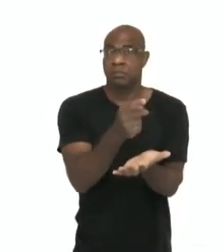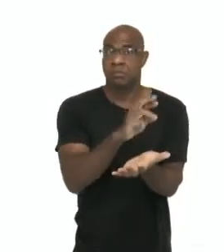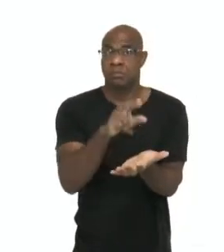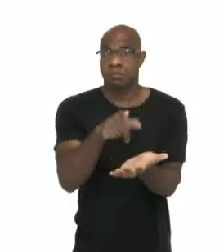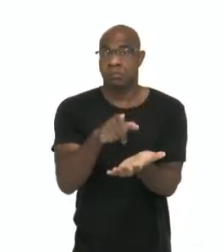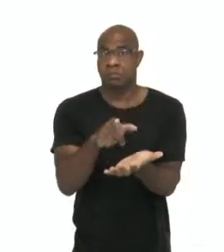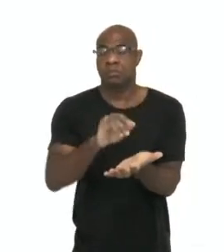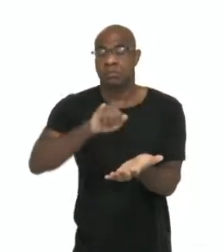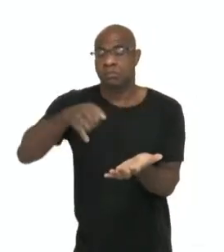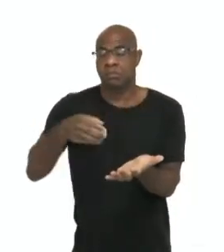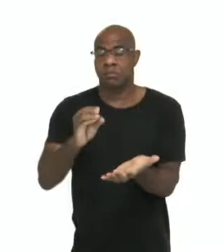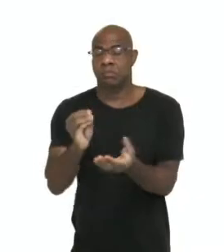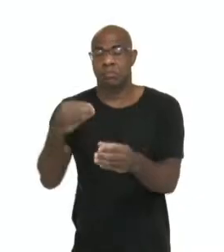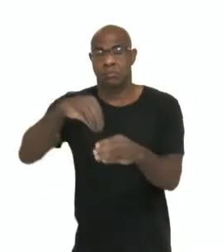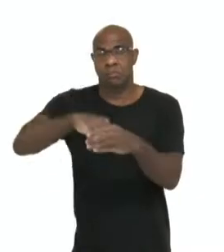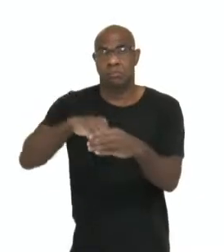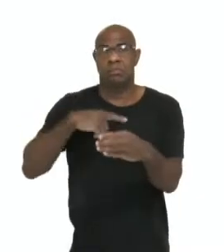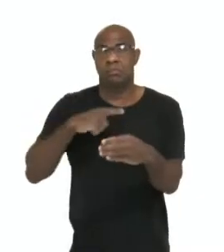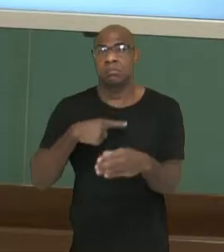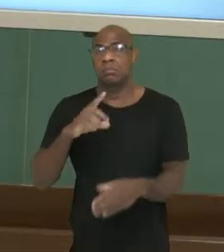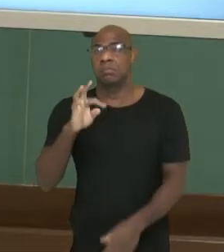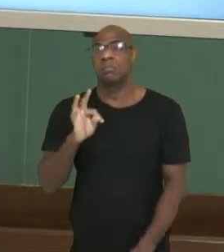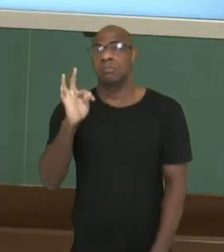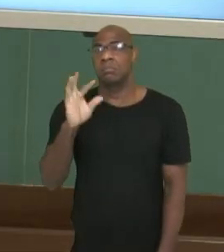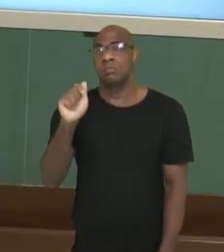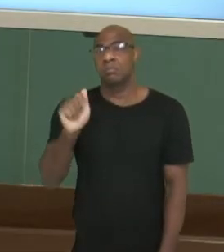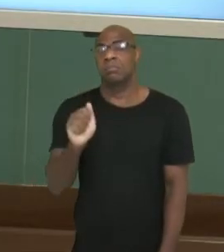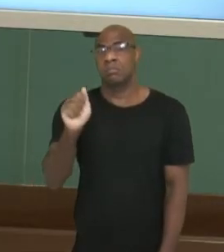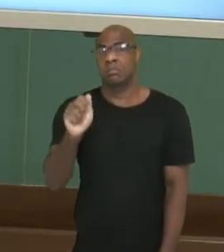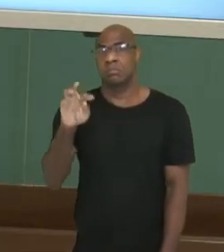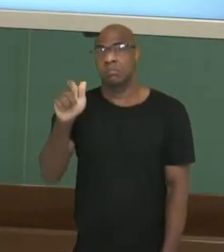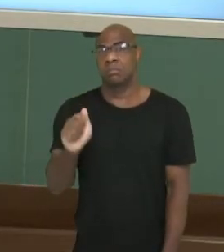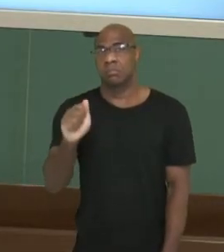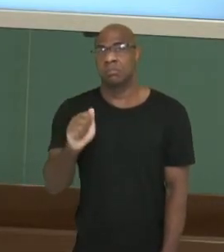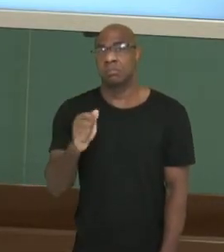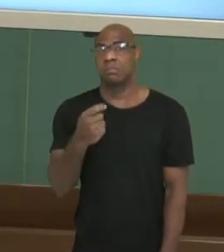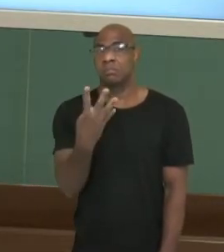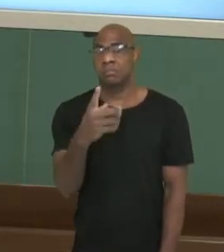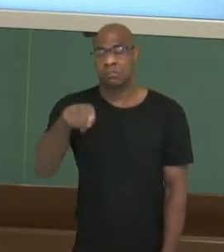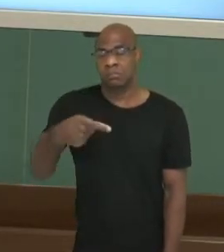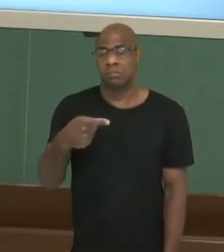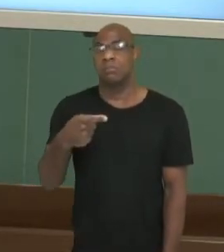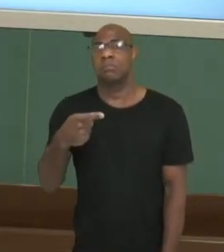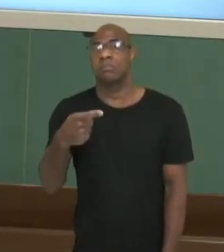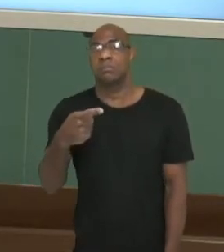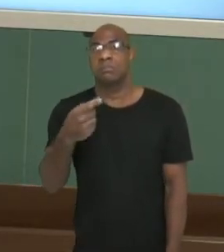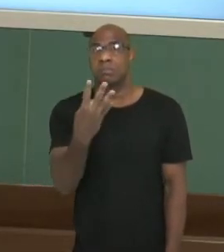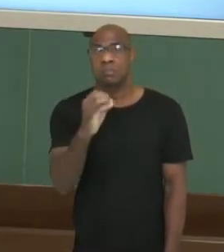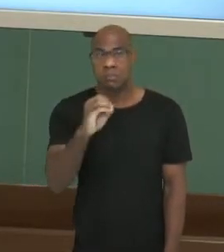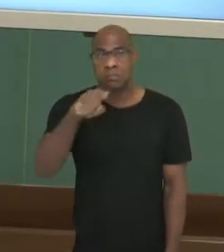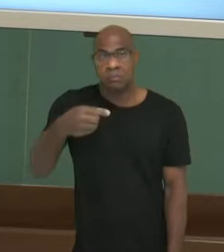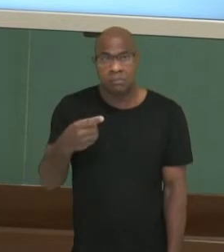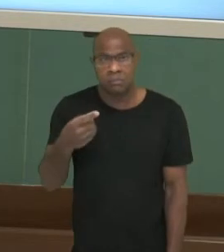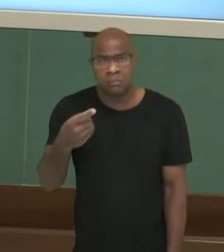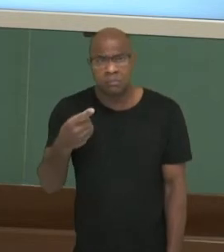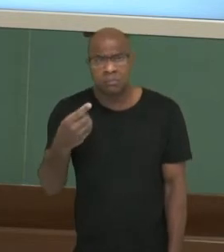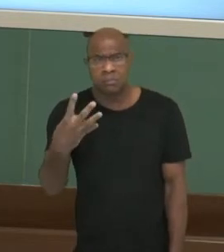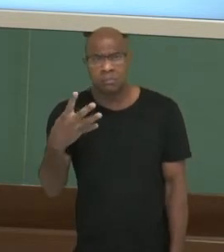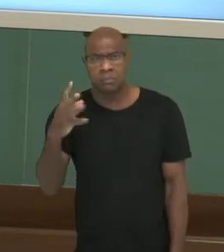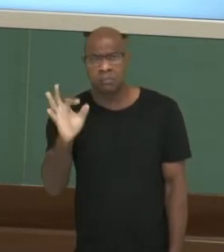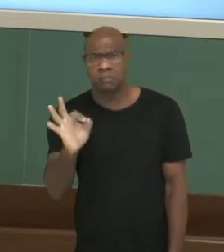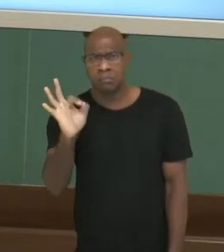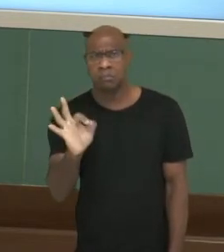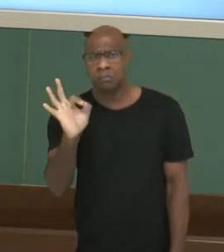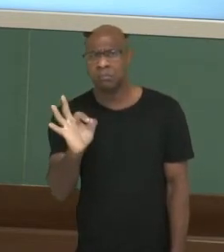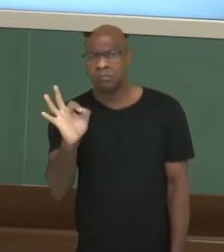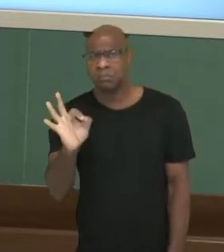juros compostos a uma taxa de 0,4% ao mês? Então lembra que a primeira coisa é tirar os dados do problema.